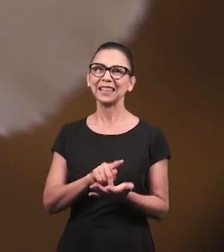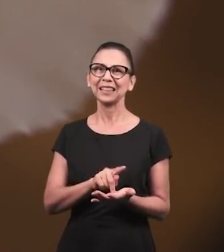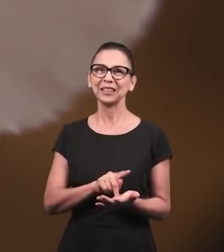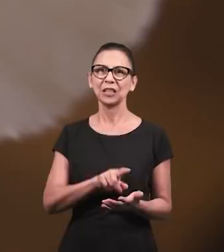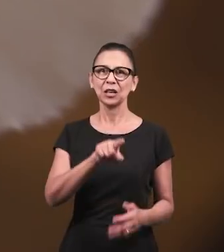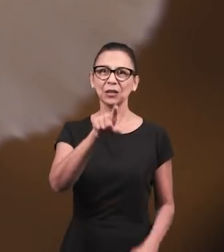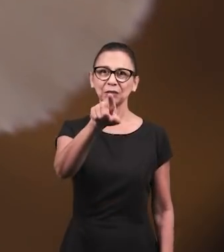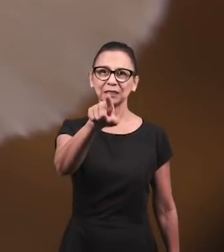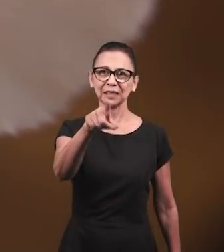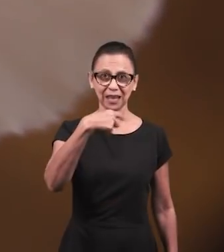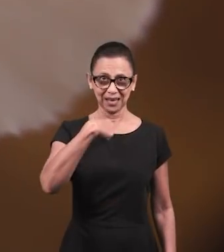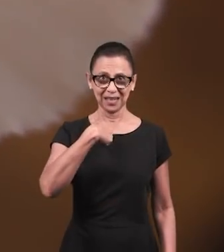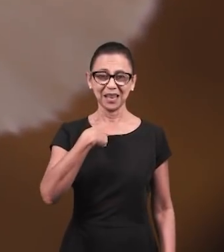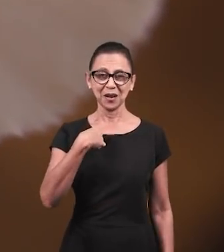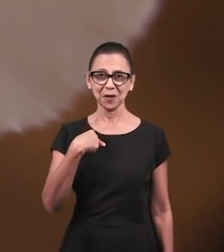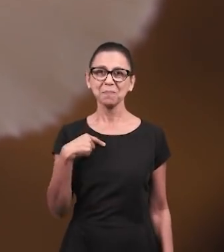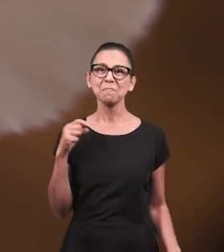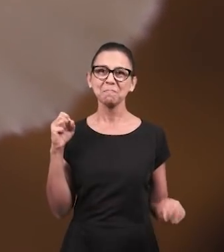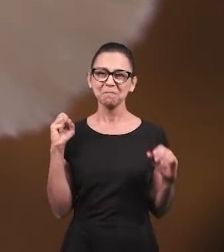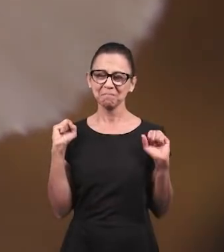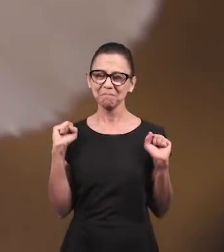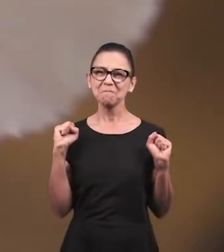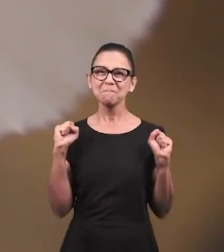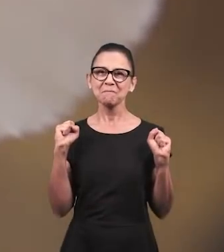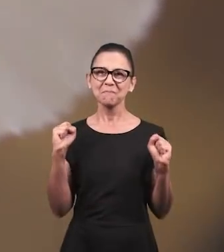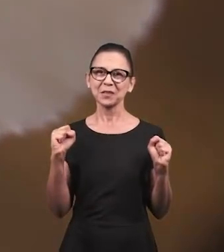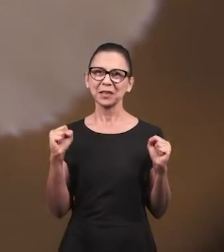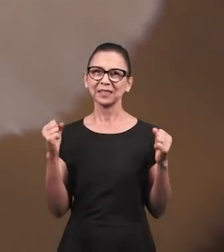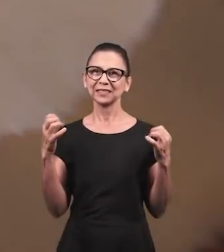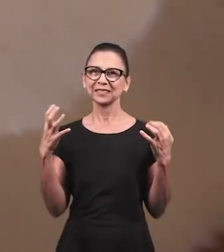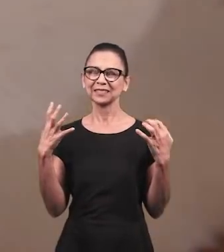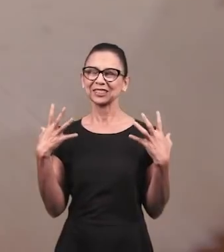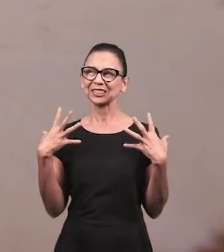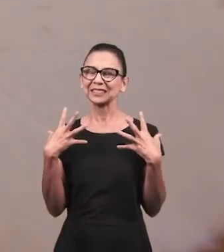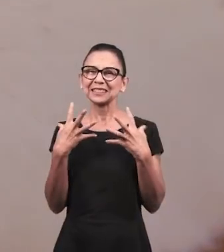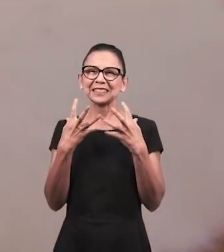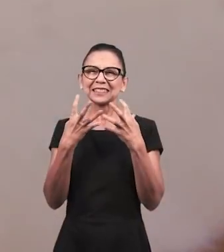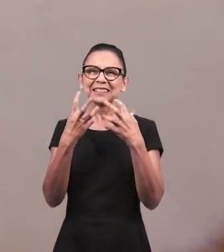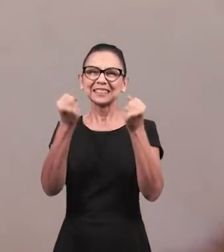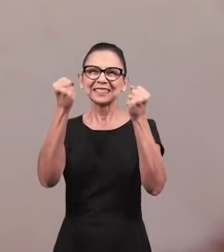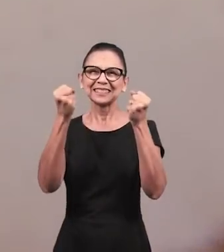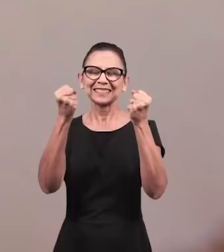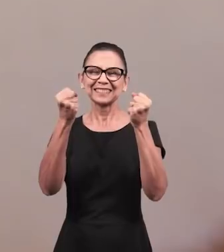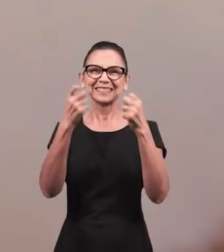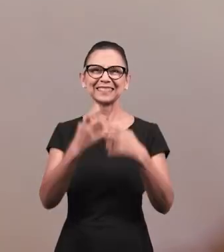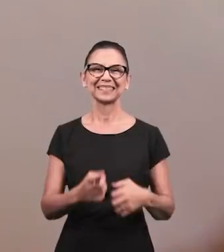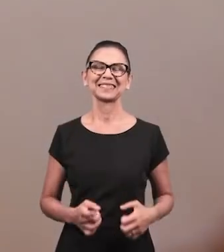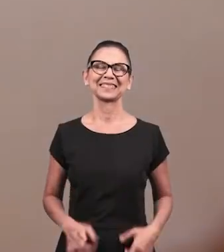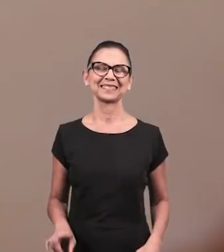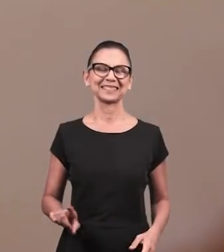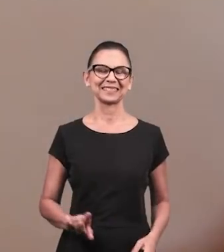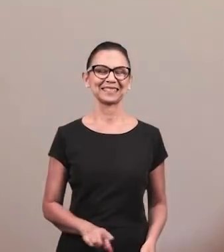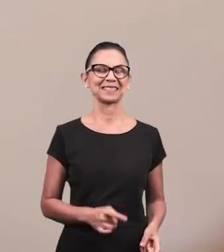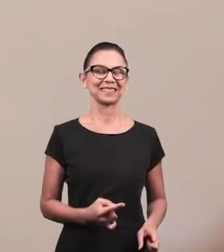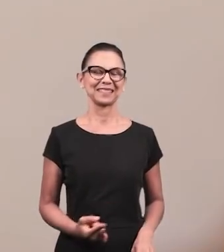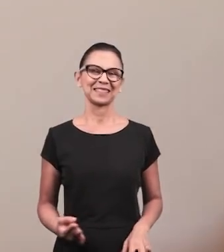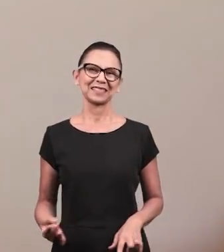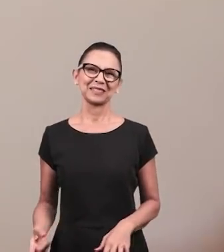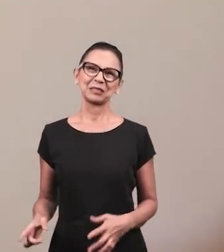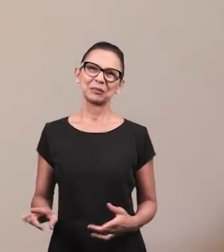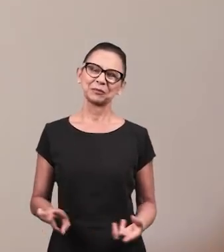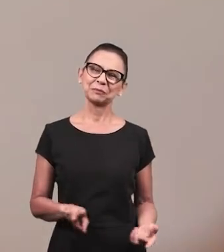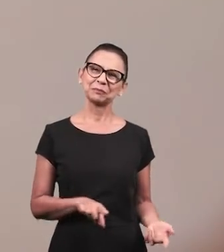amor verdadeiro que o homem pode